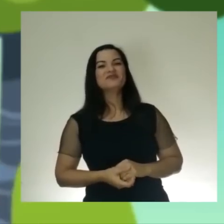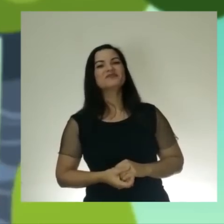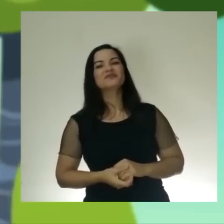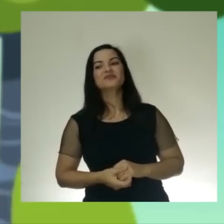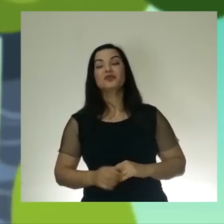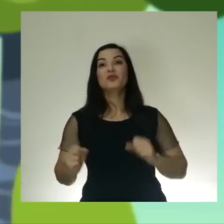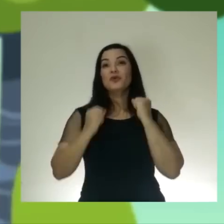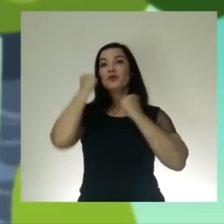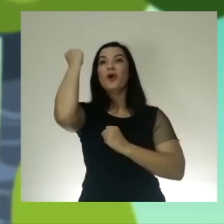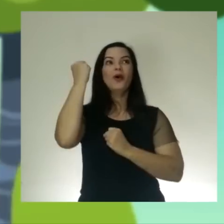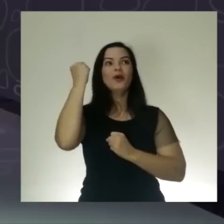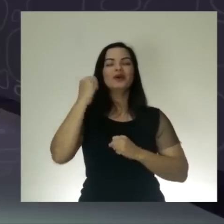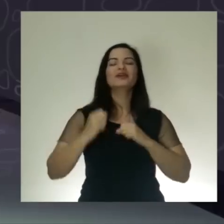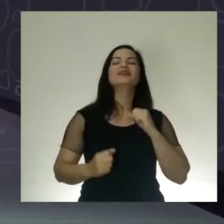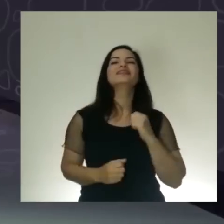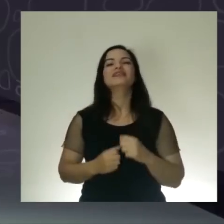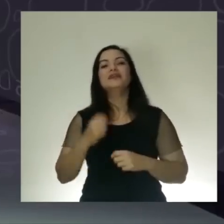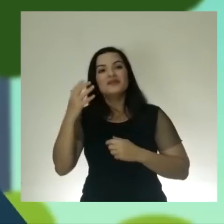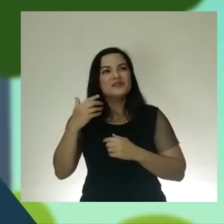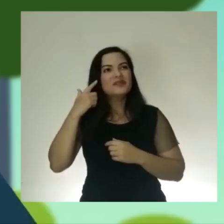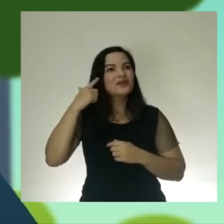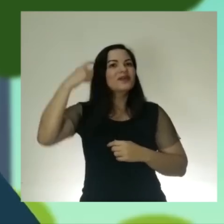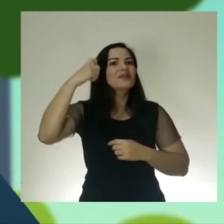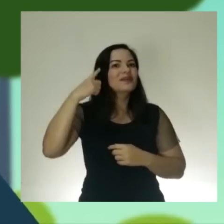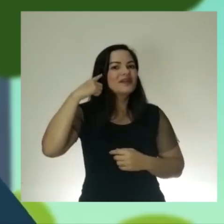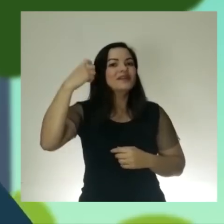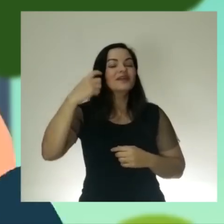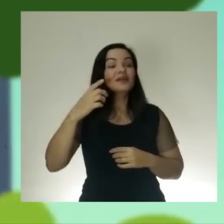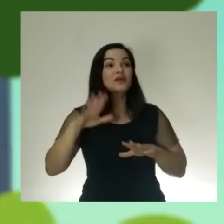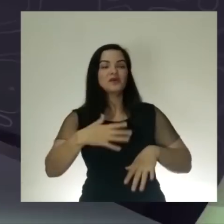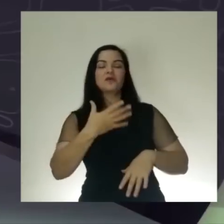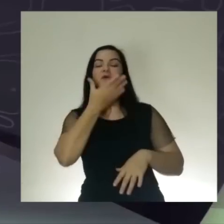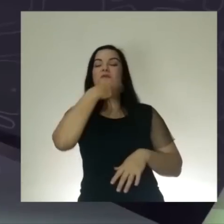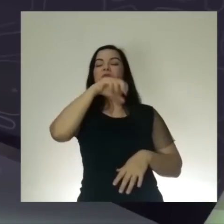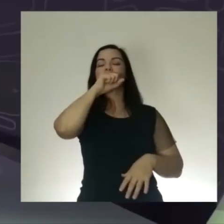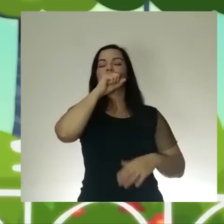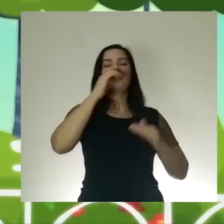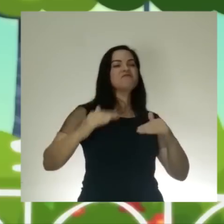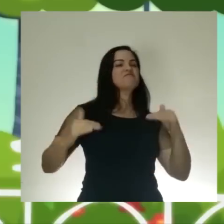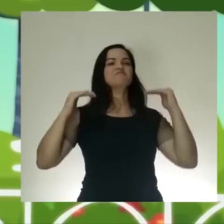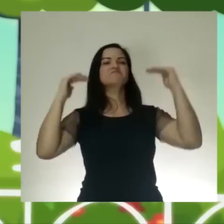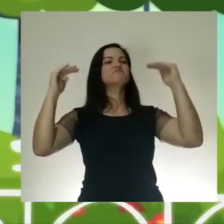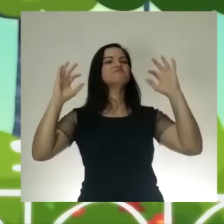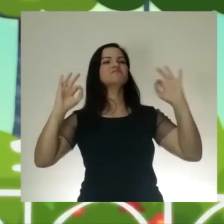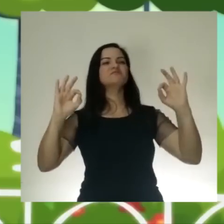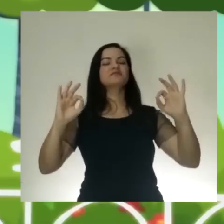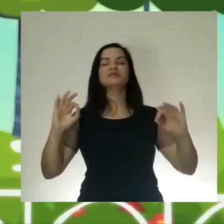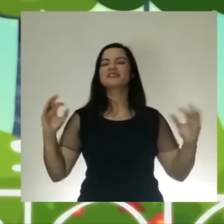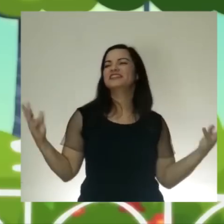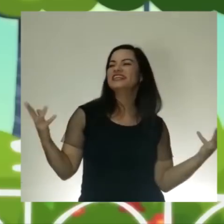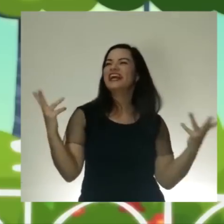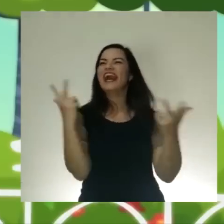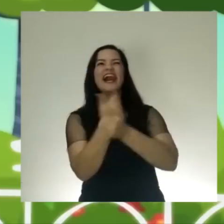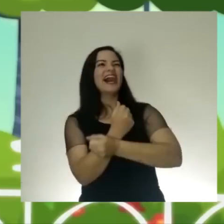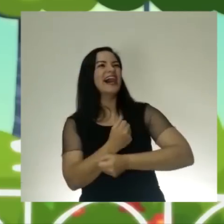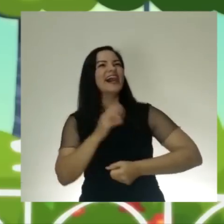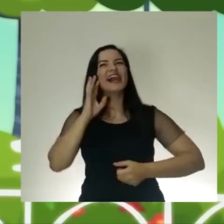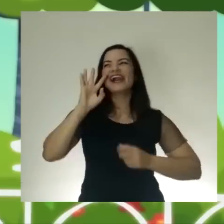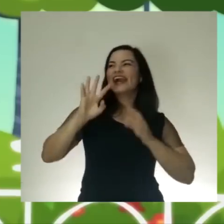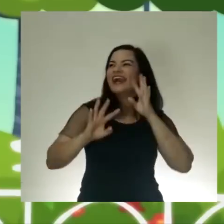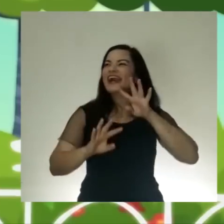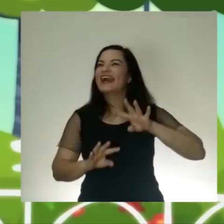Legal! Uhul! Uhul! Papai é o maior! Papai é o maior! Demais!